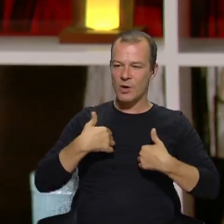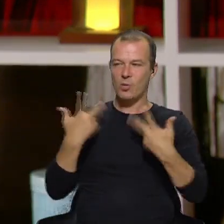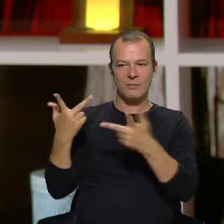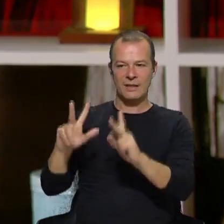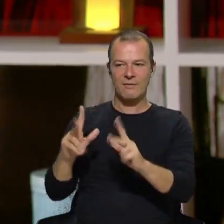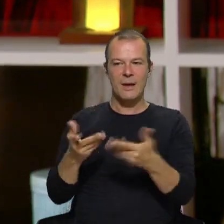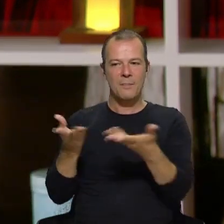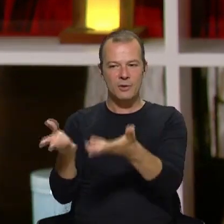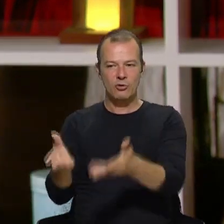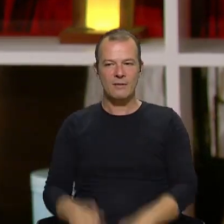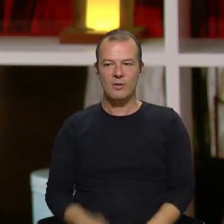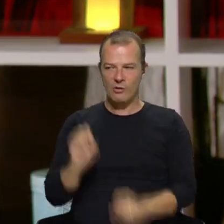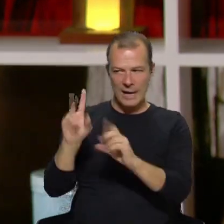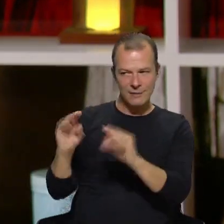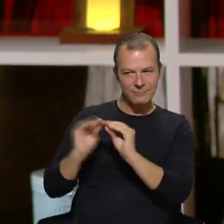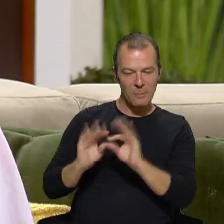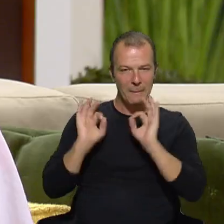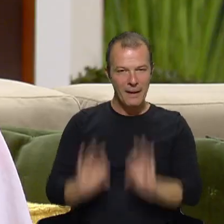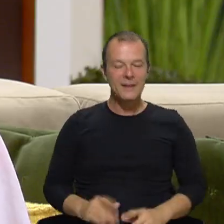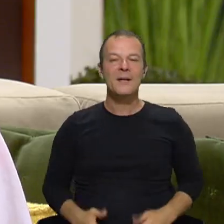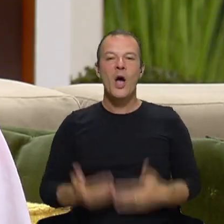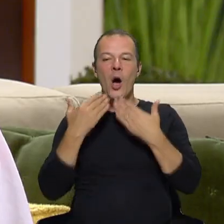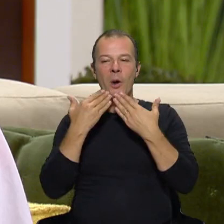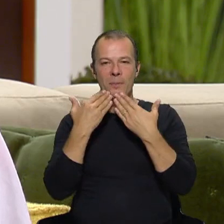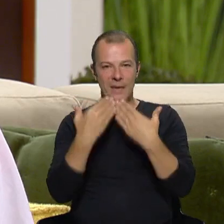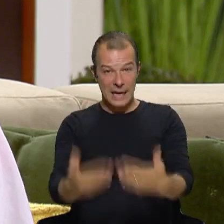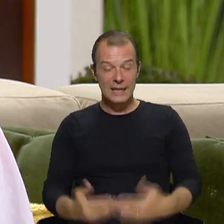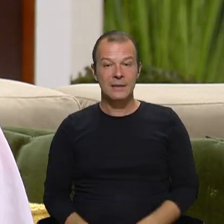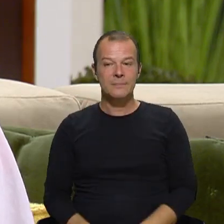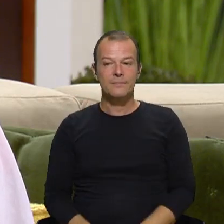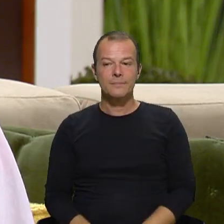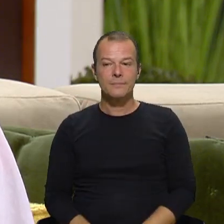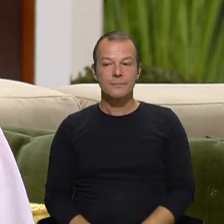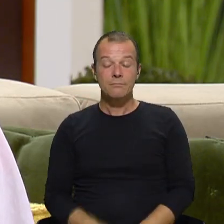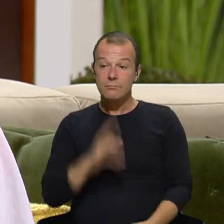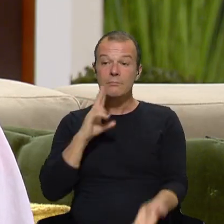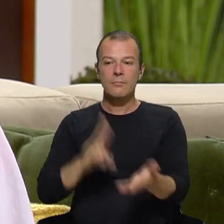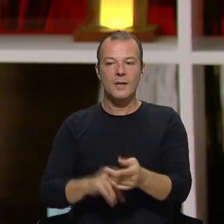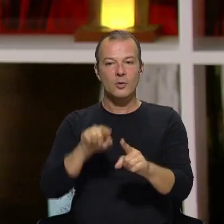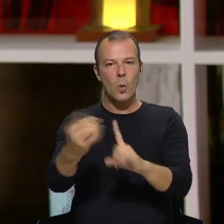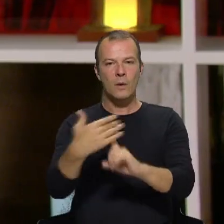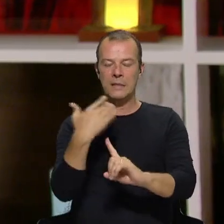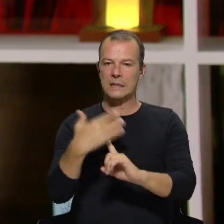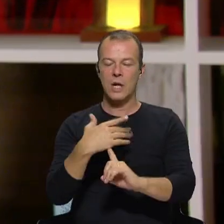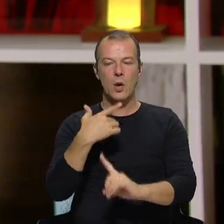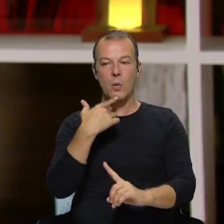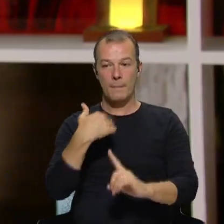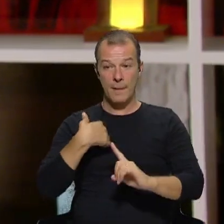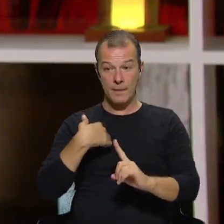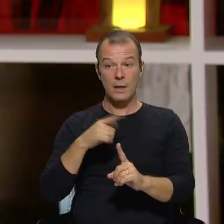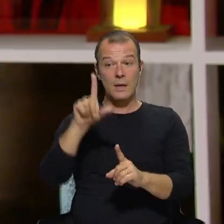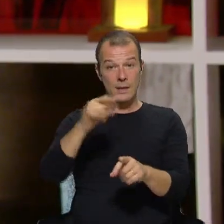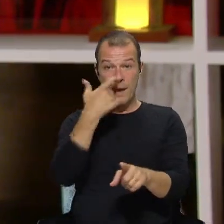for preciso para eu te ajudar. Obrigada. Marta, muito obrigada. Obrigada. E acredito que foste uma inspiração muito grande hoje para mim